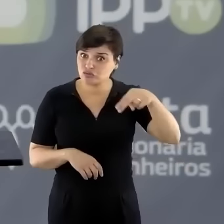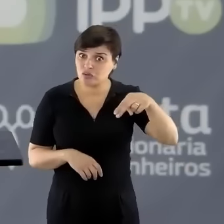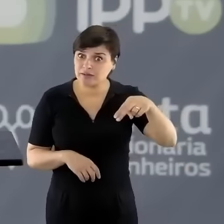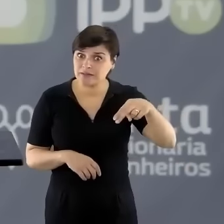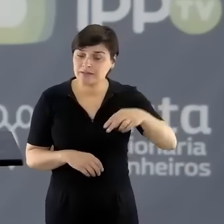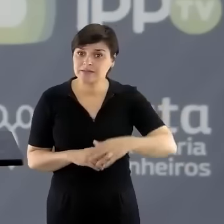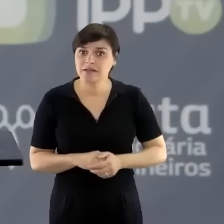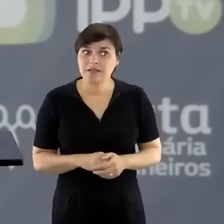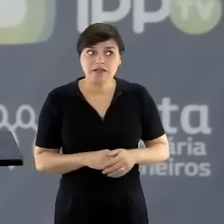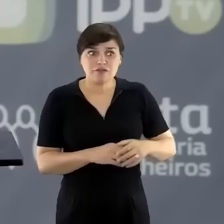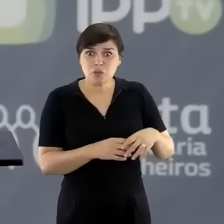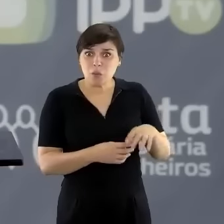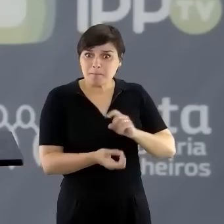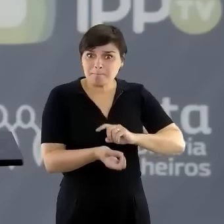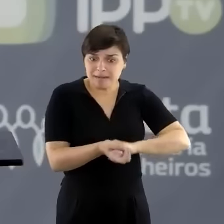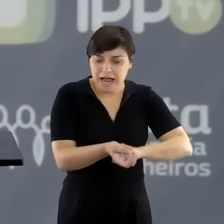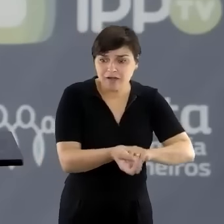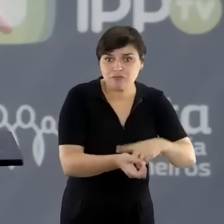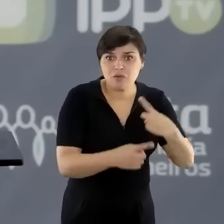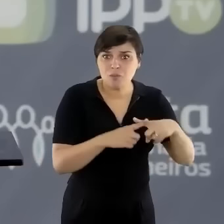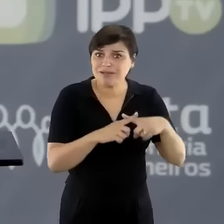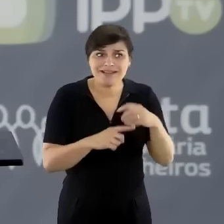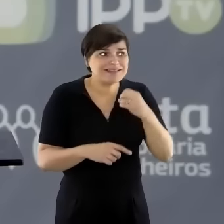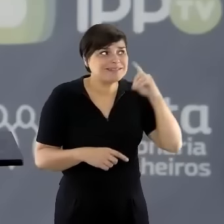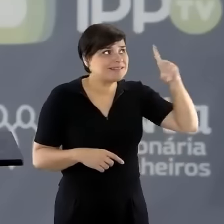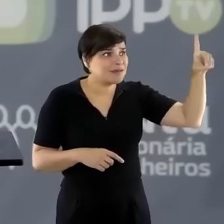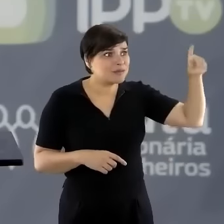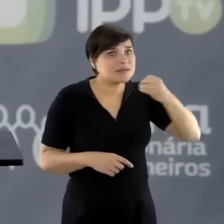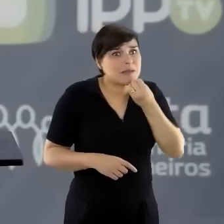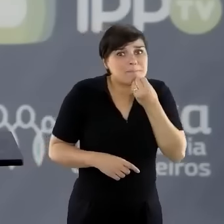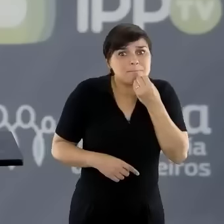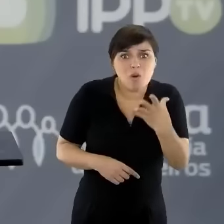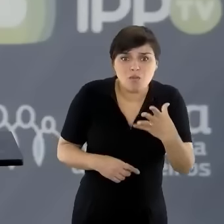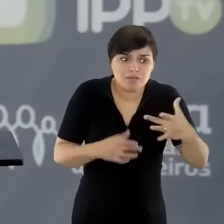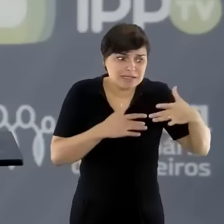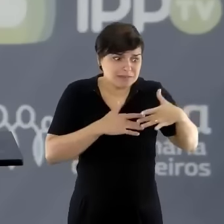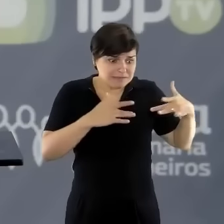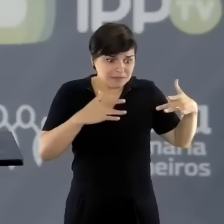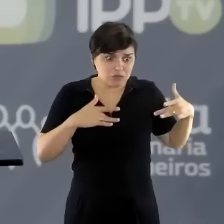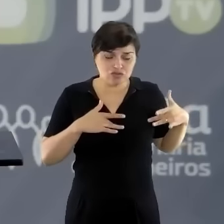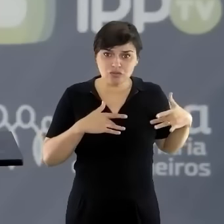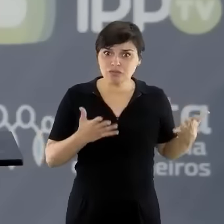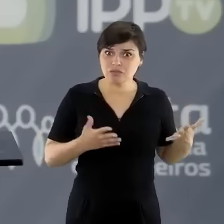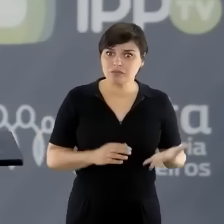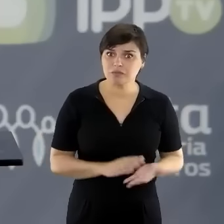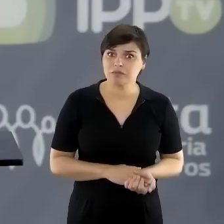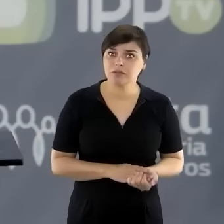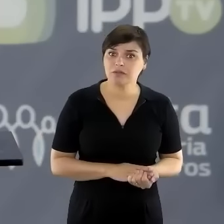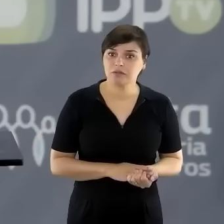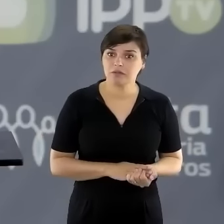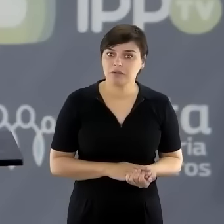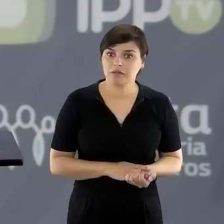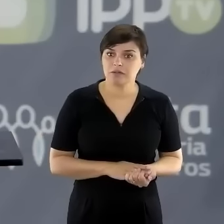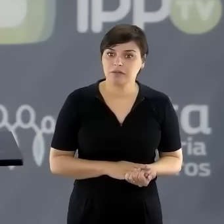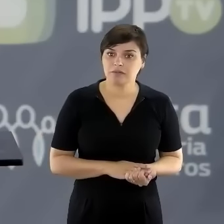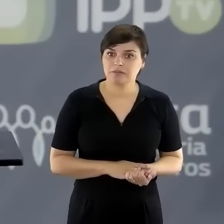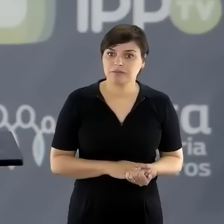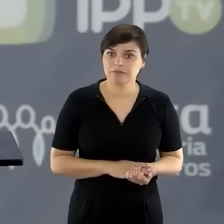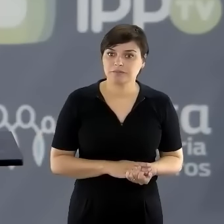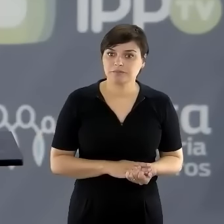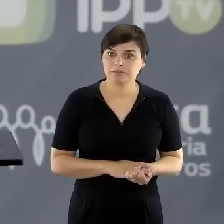tardar Deus ser grande idade e Deus se arrepender do mal só para explicar uma coisa aqui Quando a Bíblia diz Deus se